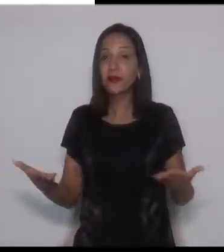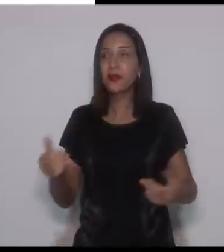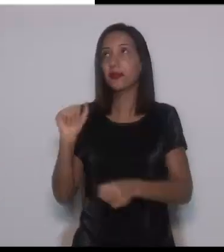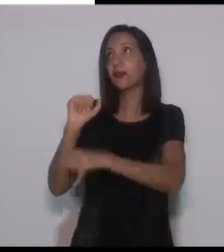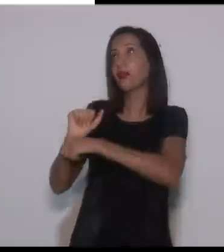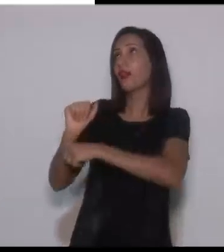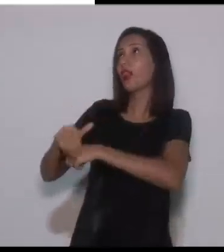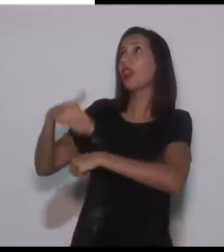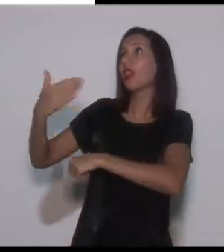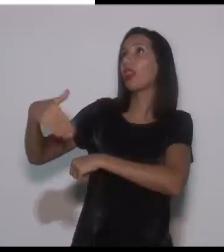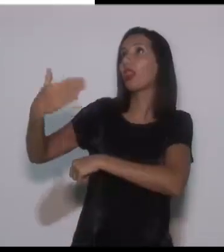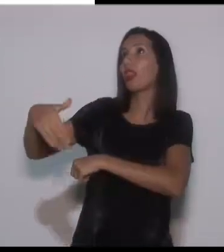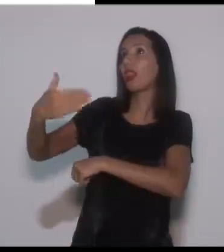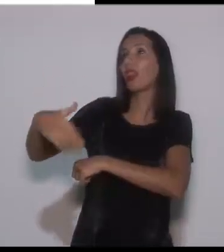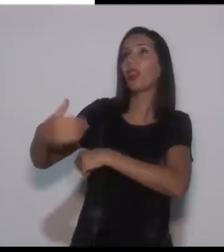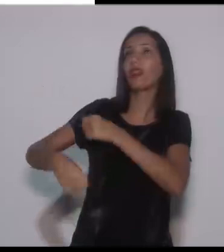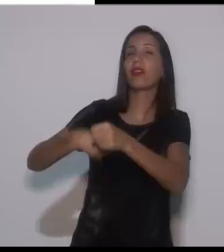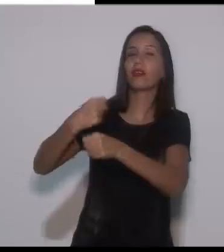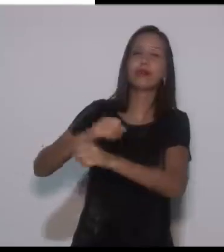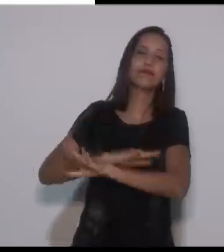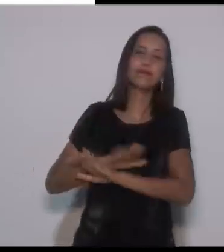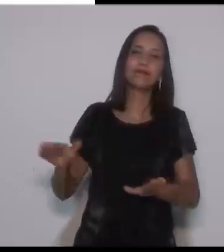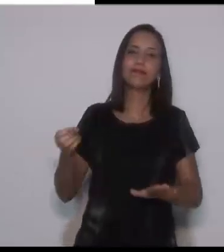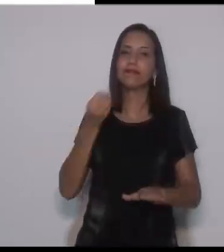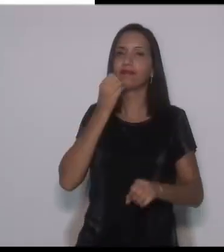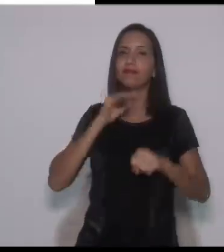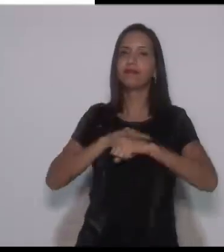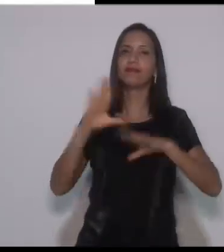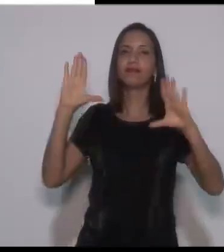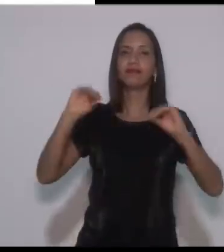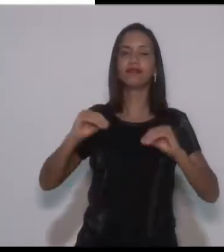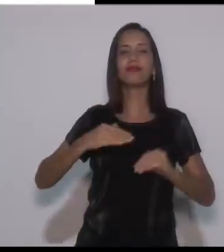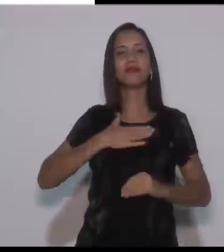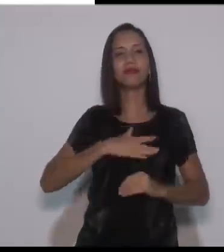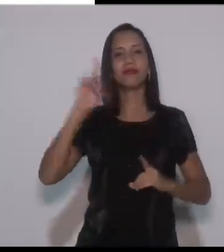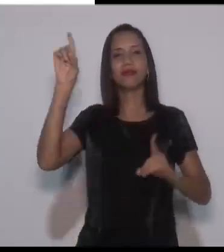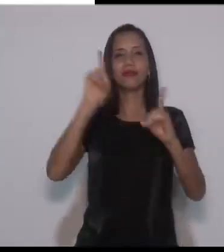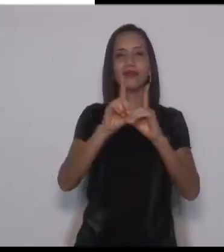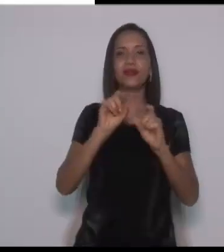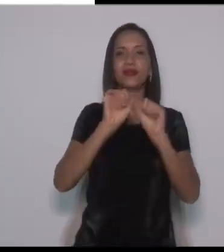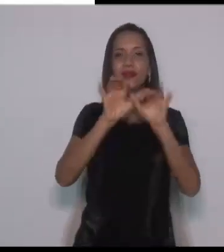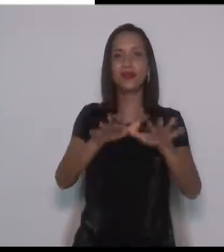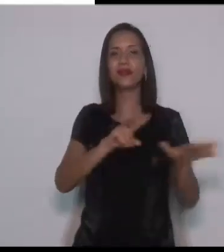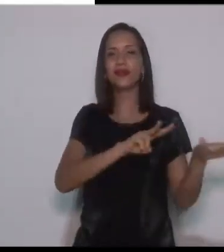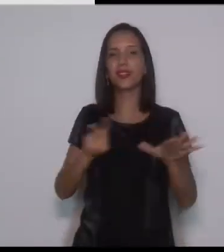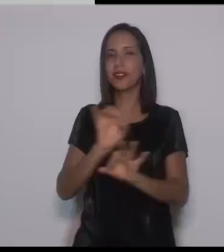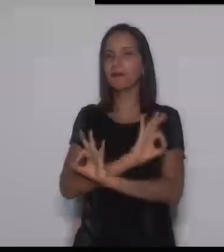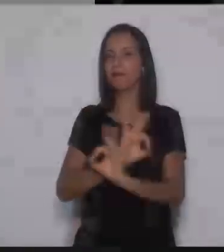daqui sei lá quantos anos. Então, por essa noite é só, fiquem com Deus, desejo a todos uma boa semana.